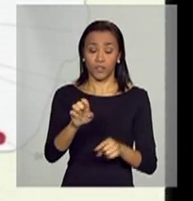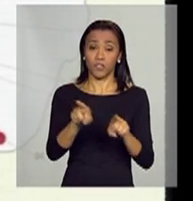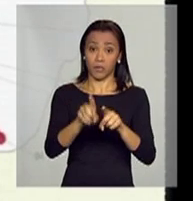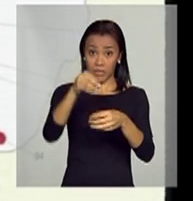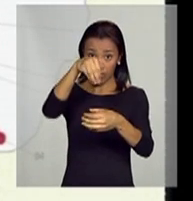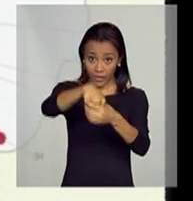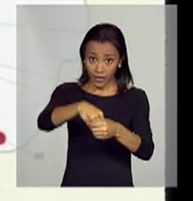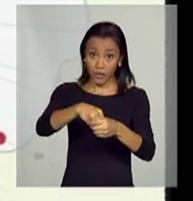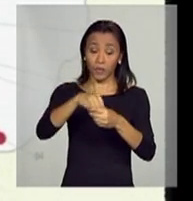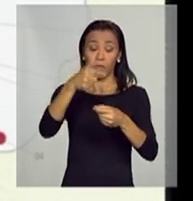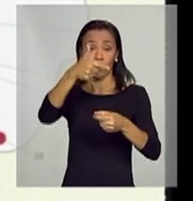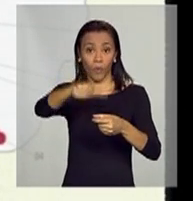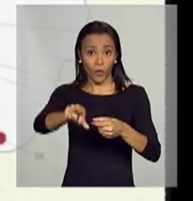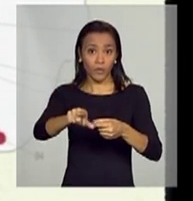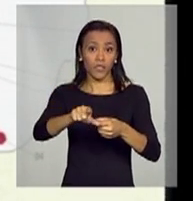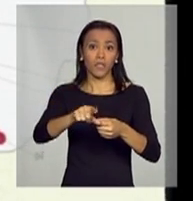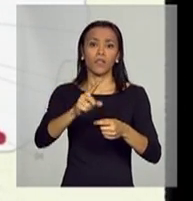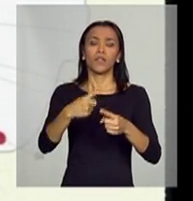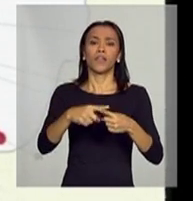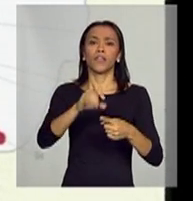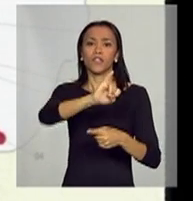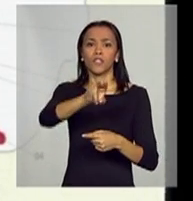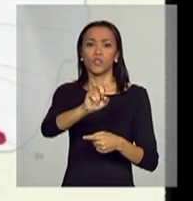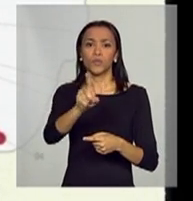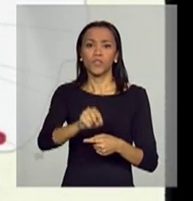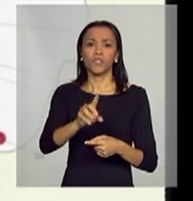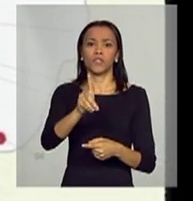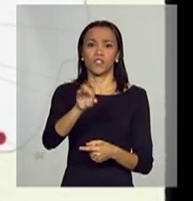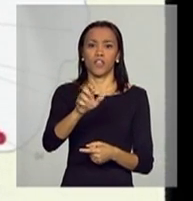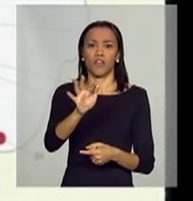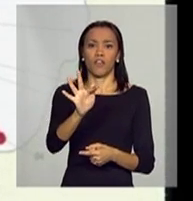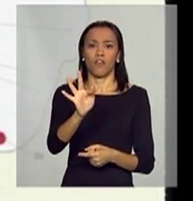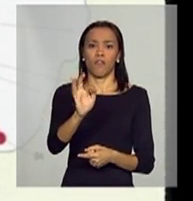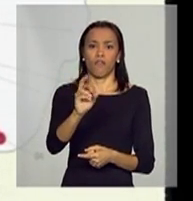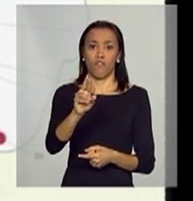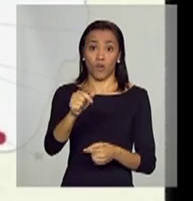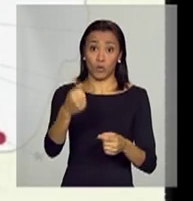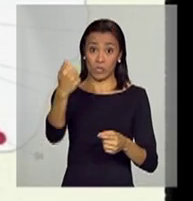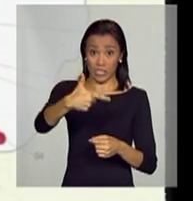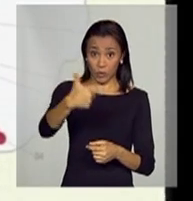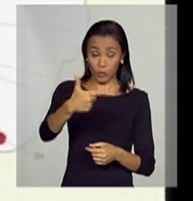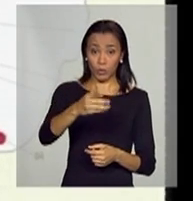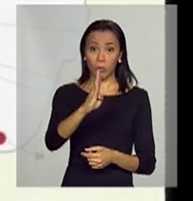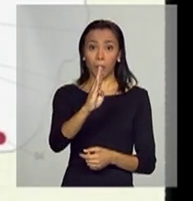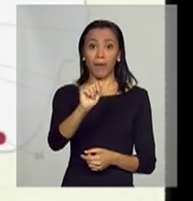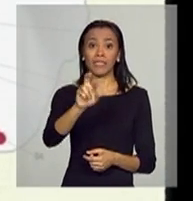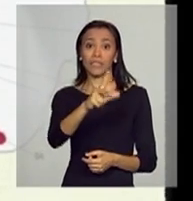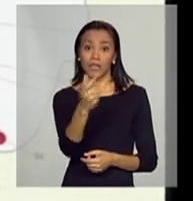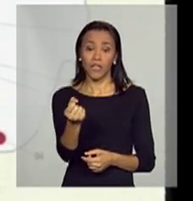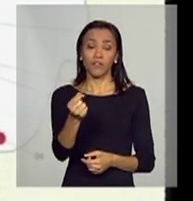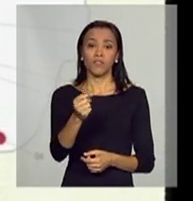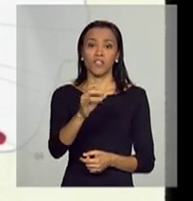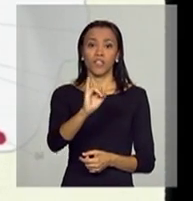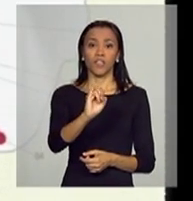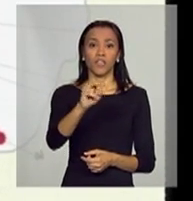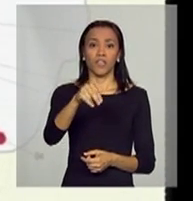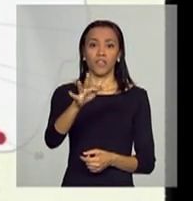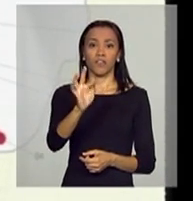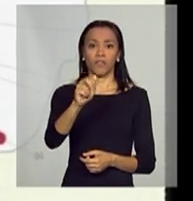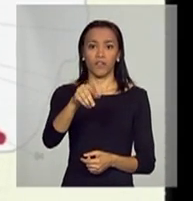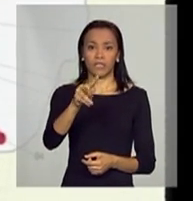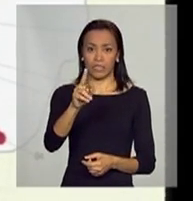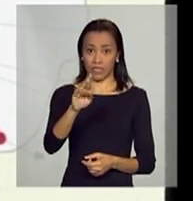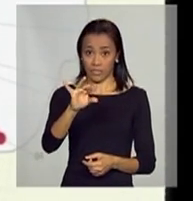a ID4. Em Juiz de Fora, o 2º Batalhão de Infantaria e o comando da 4ª Região Militar de